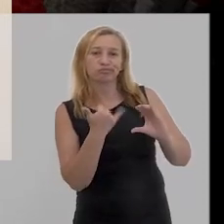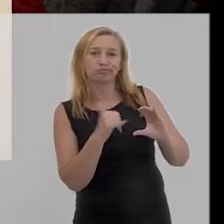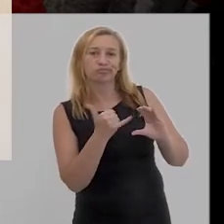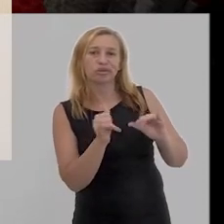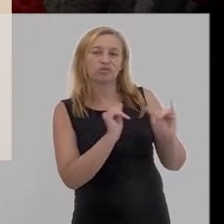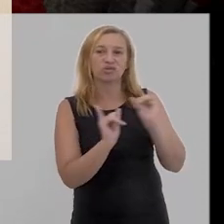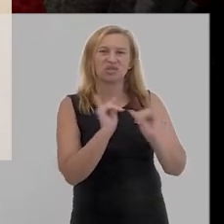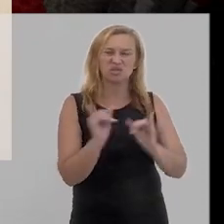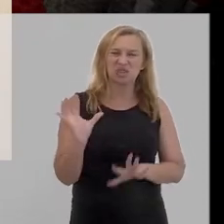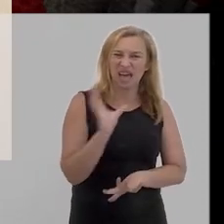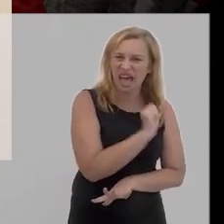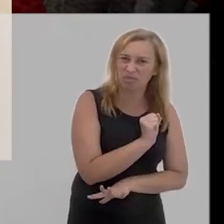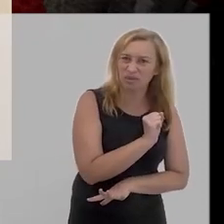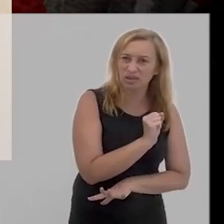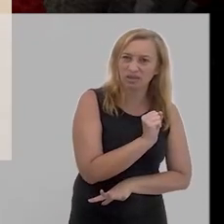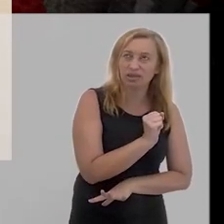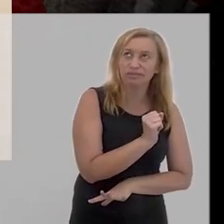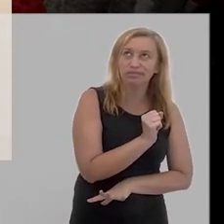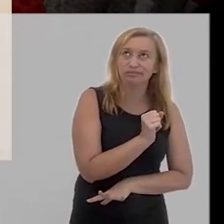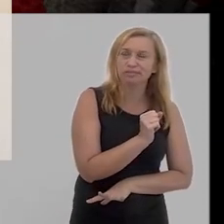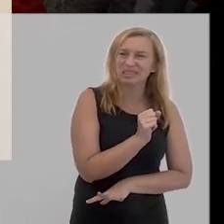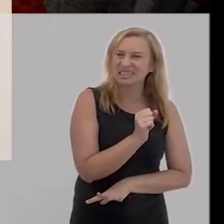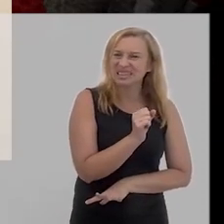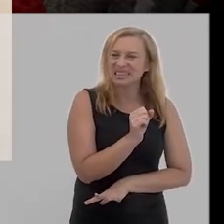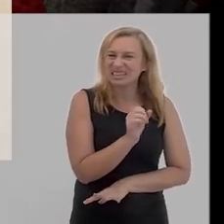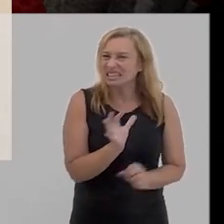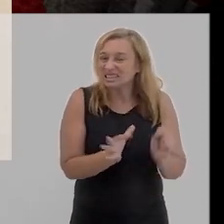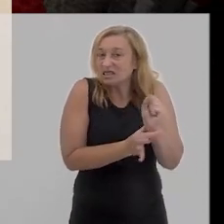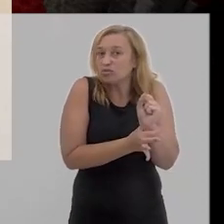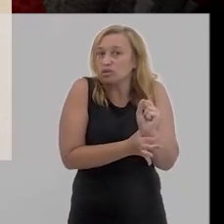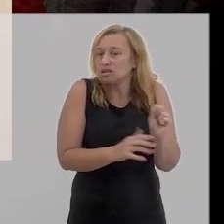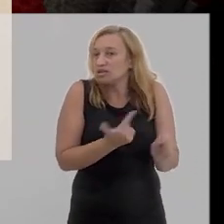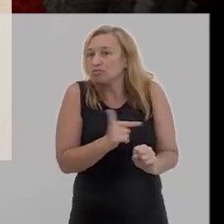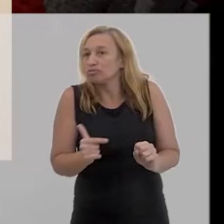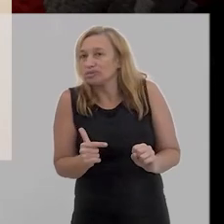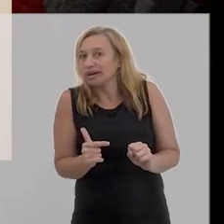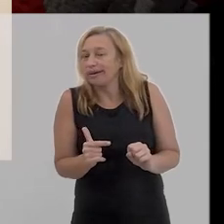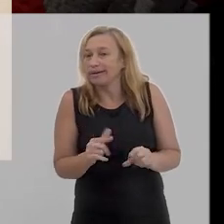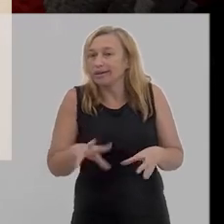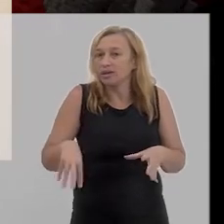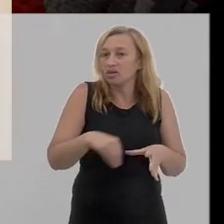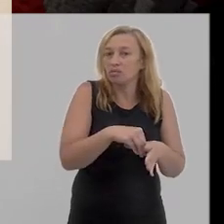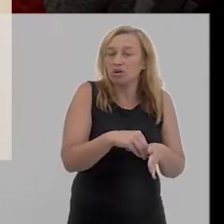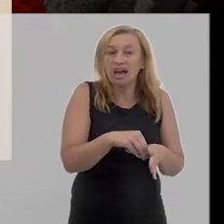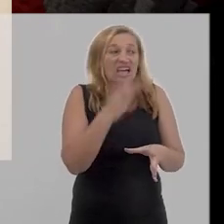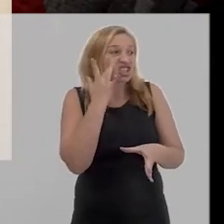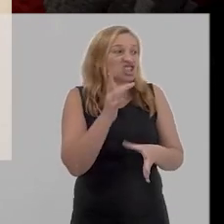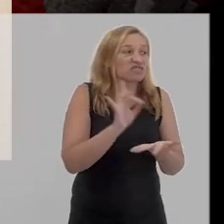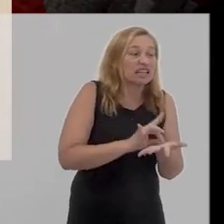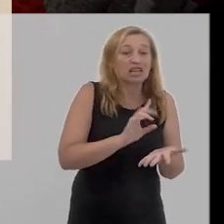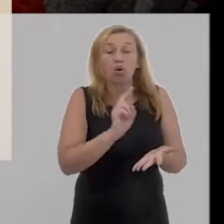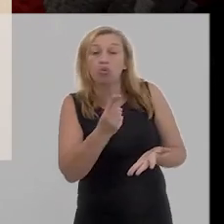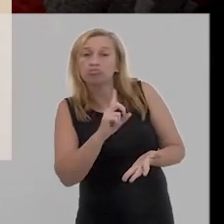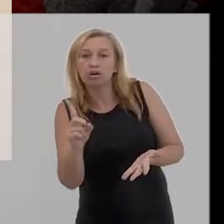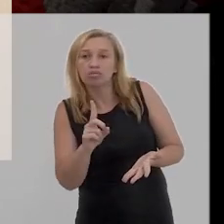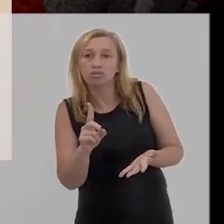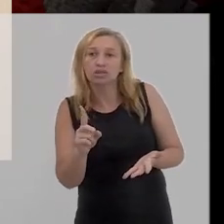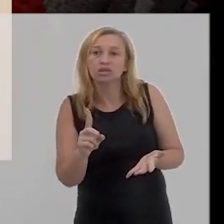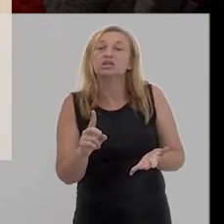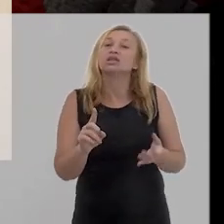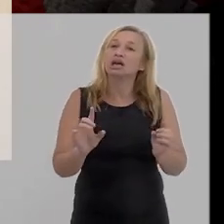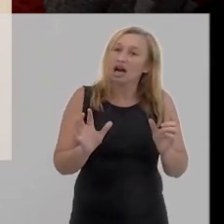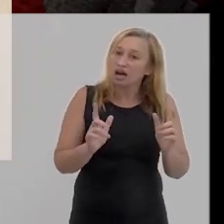ali, muito rápido, né? Que você você às vezes abre e incorpora aquilo como uma verdade, mas